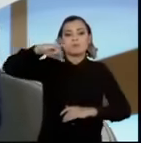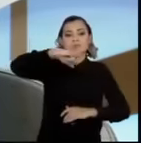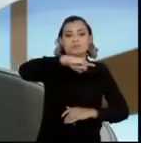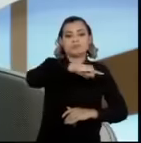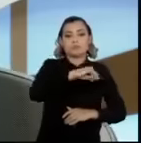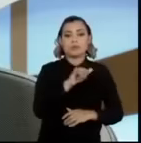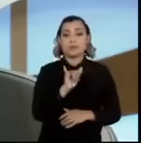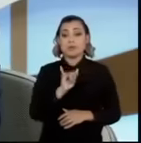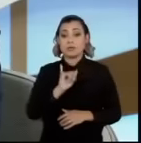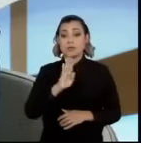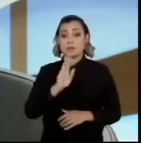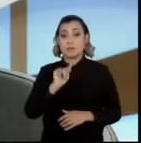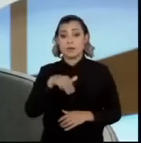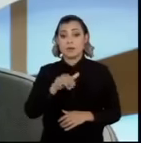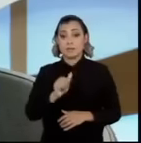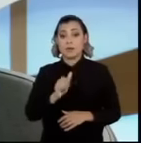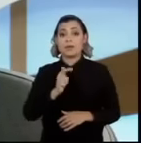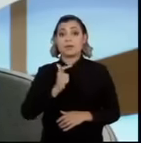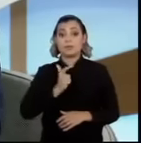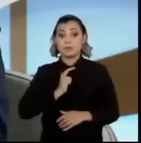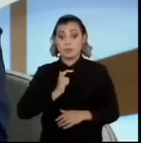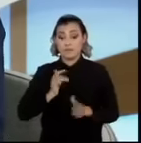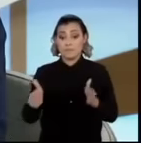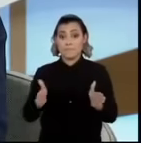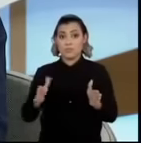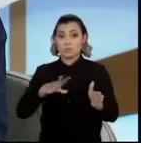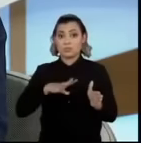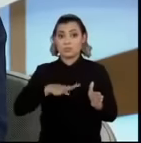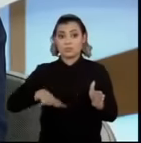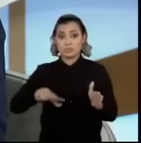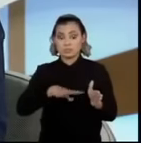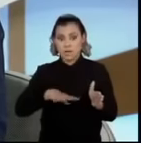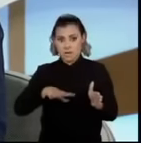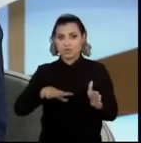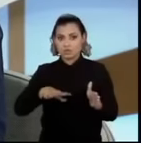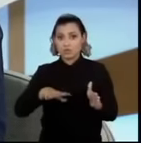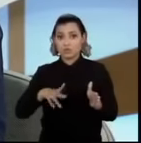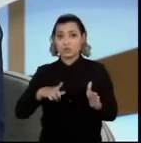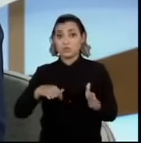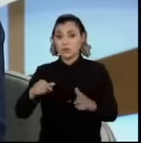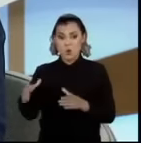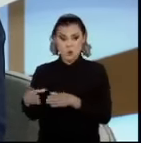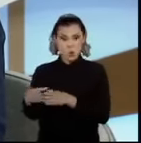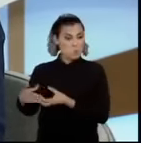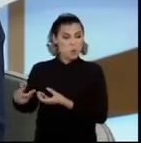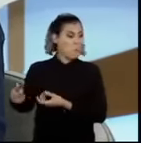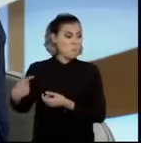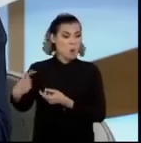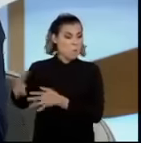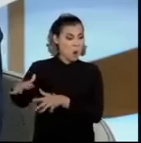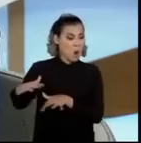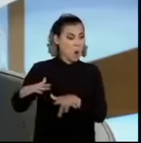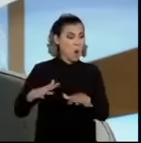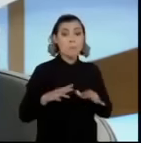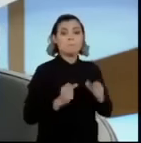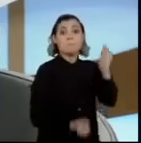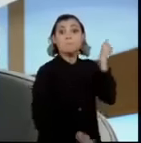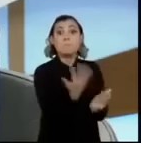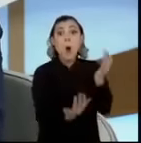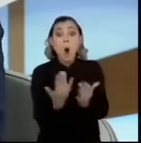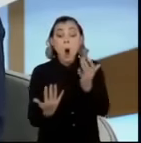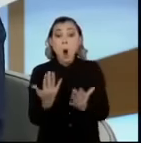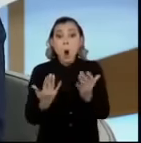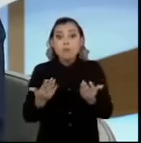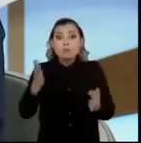foi cercado num distrito da cidade de Espigão do Oeste e colocaram fogo no caminhão do IBAMA, que transportava o combustível